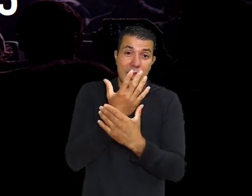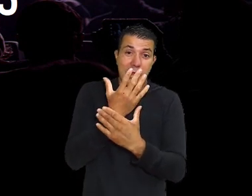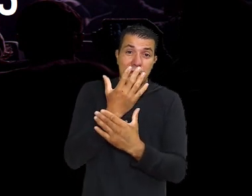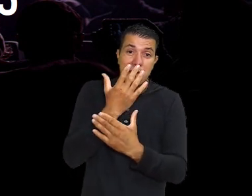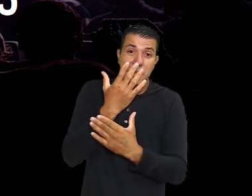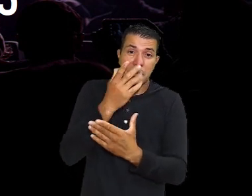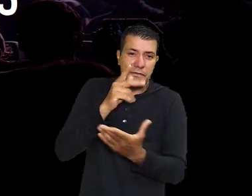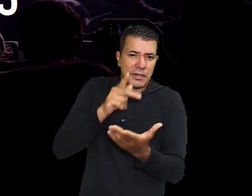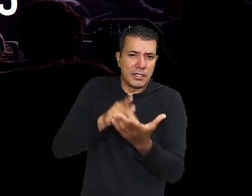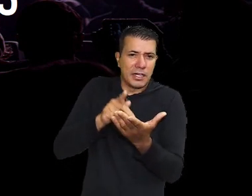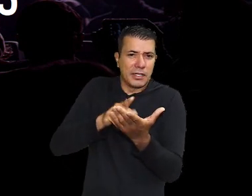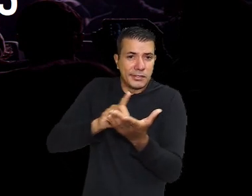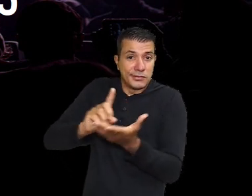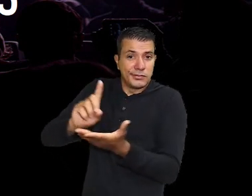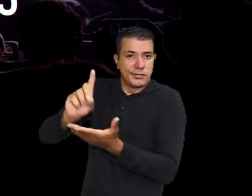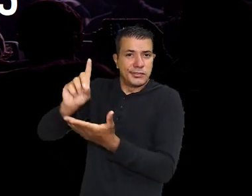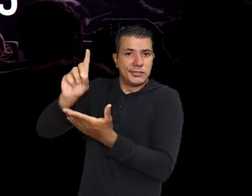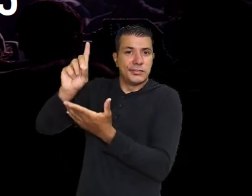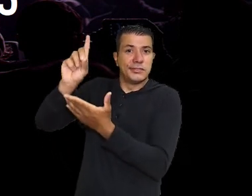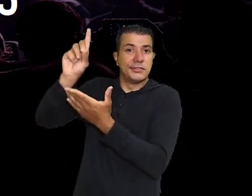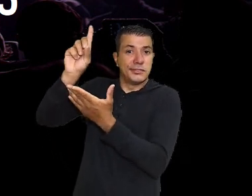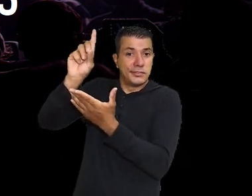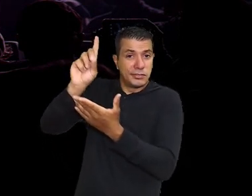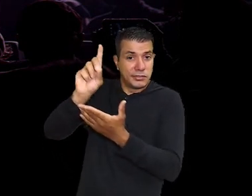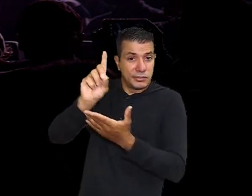Criador, o verdadeiro.